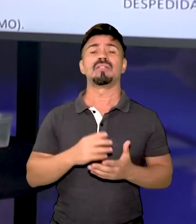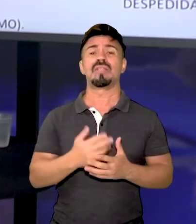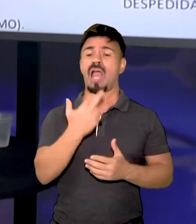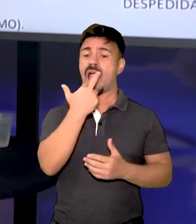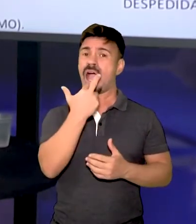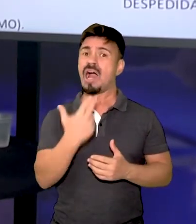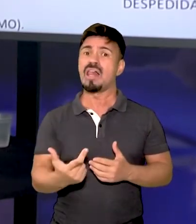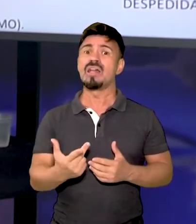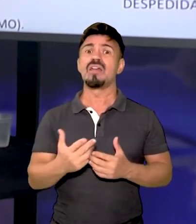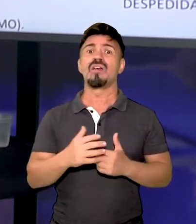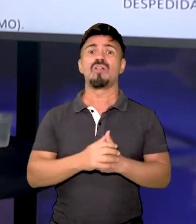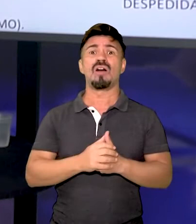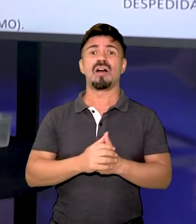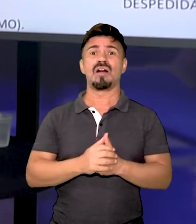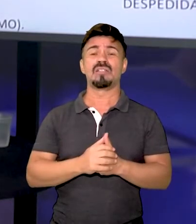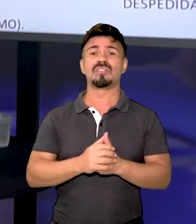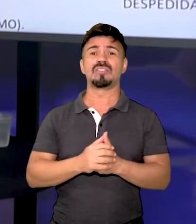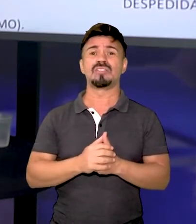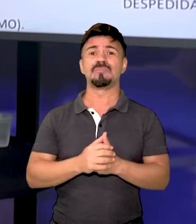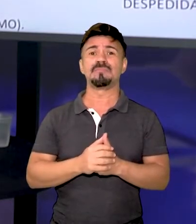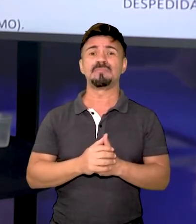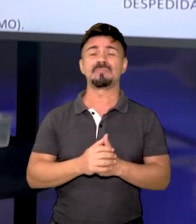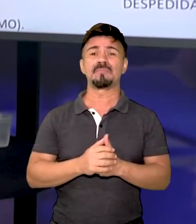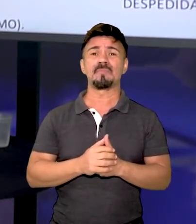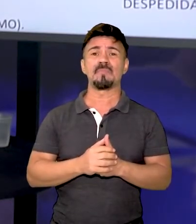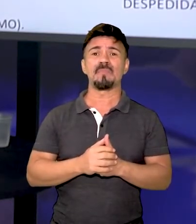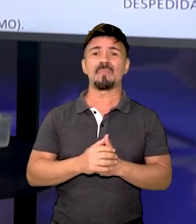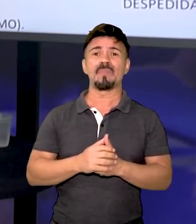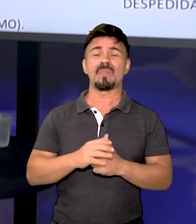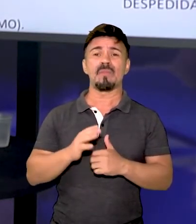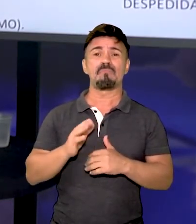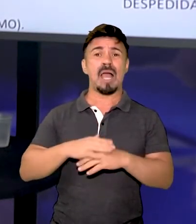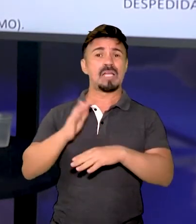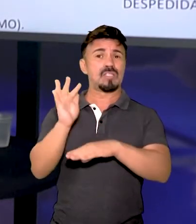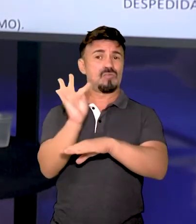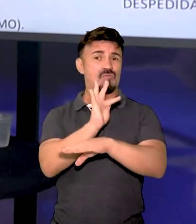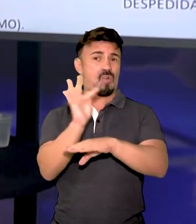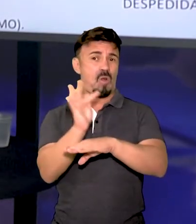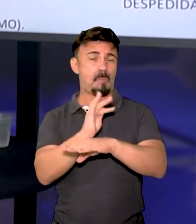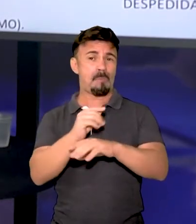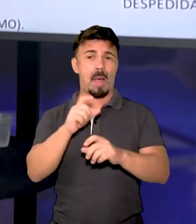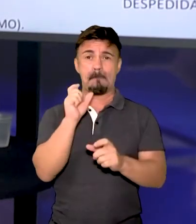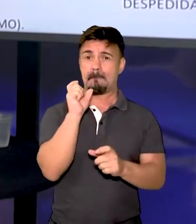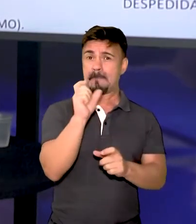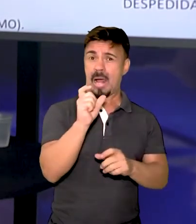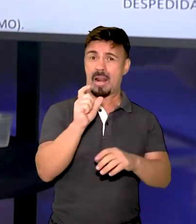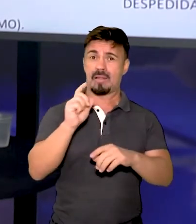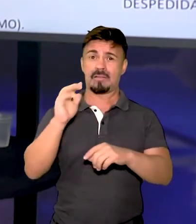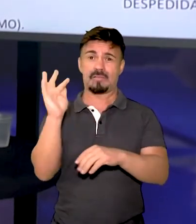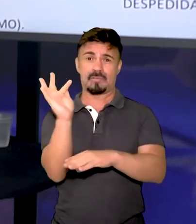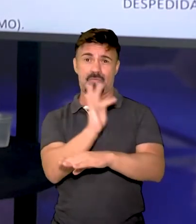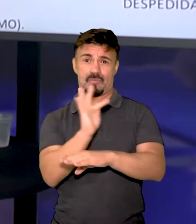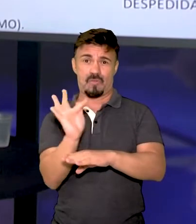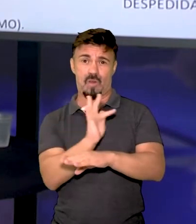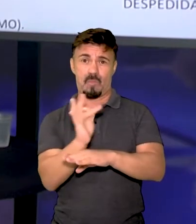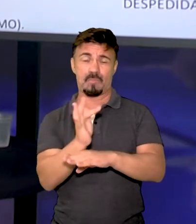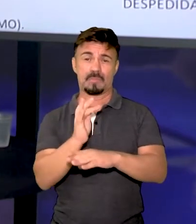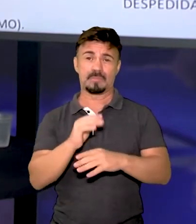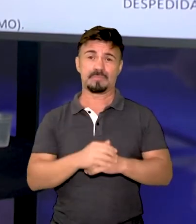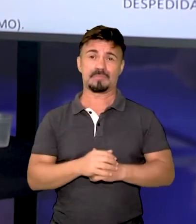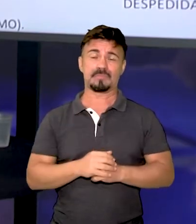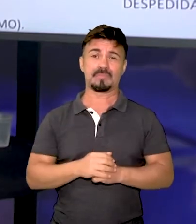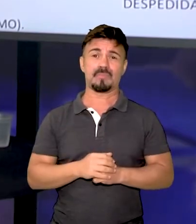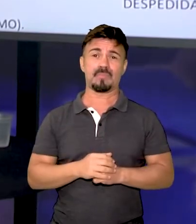linguagem, o vocabulário mais rico, As palavras são mais formais. A gente vai ver isso também.